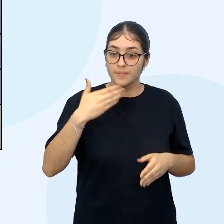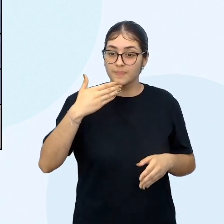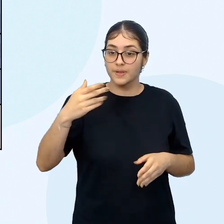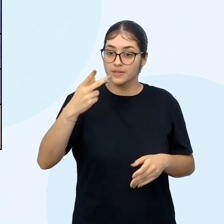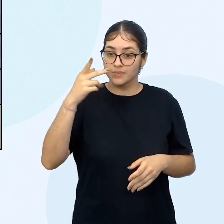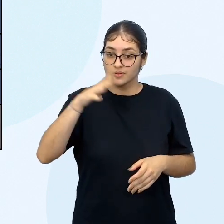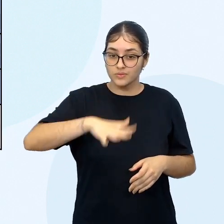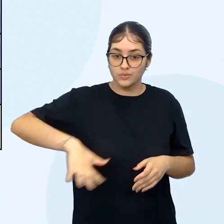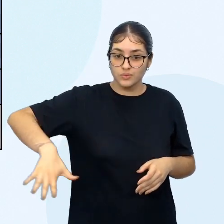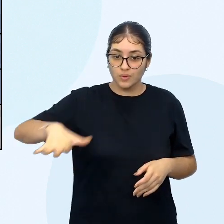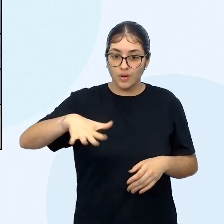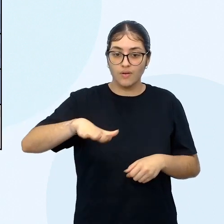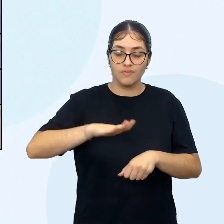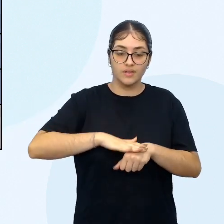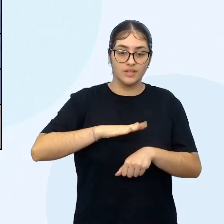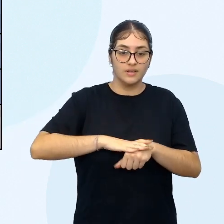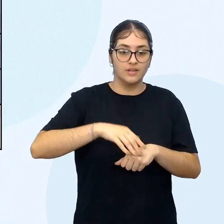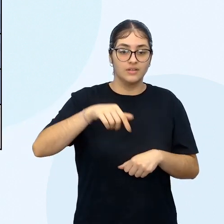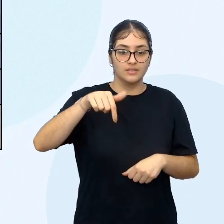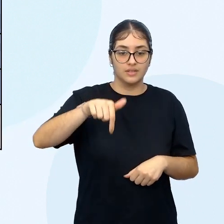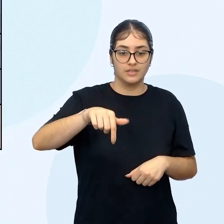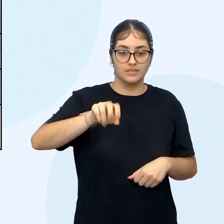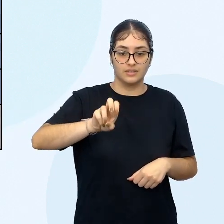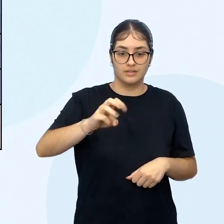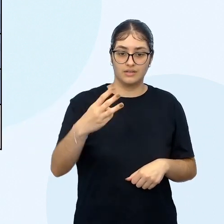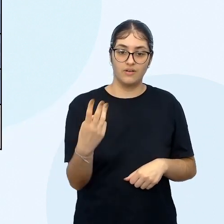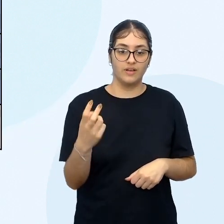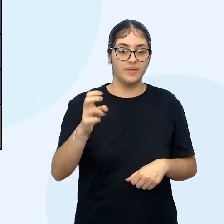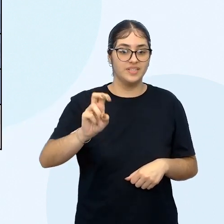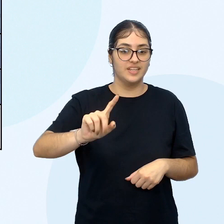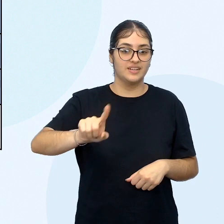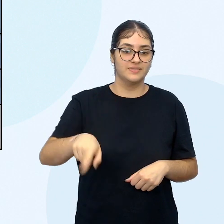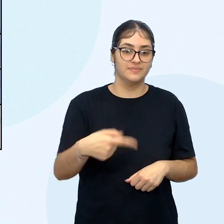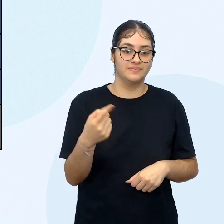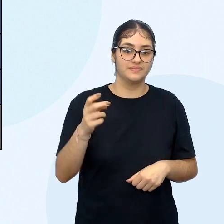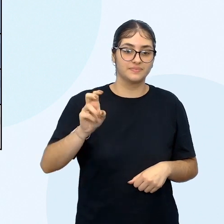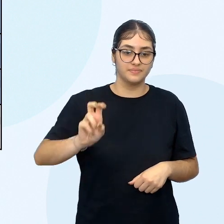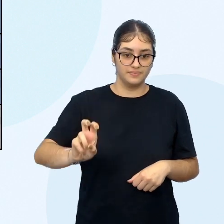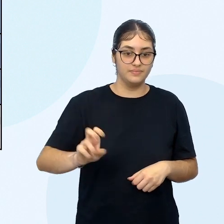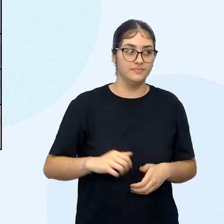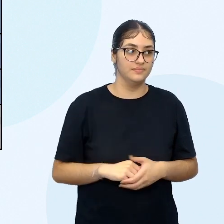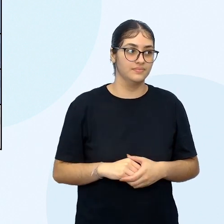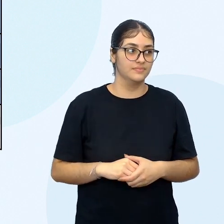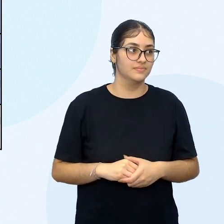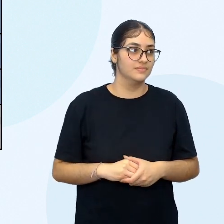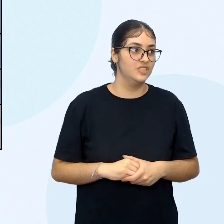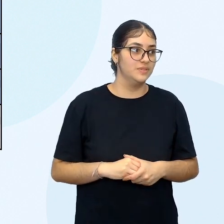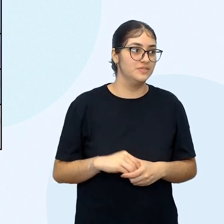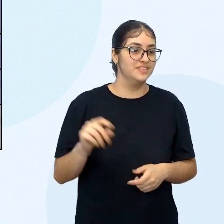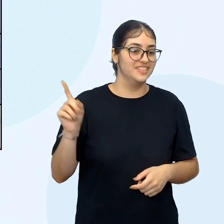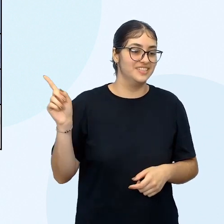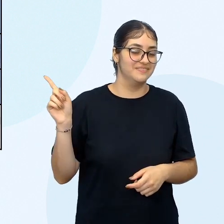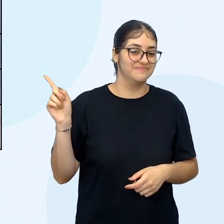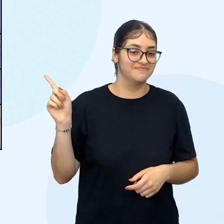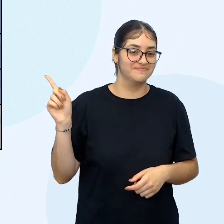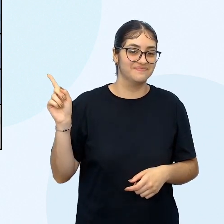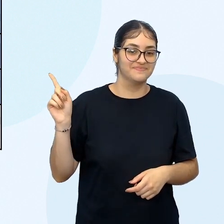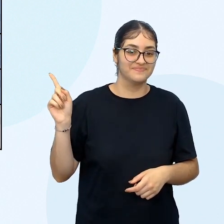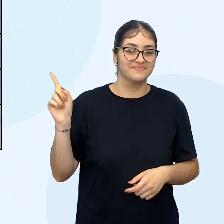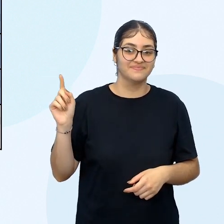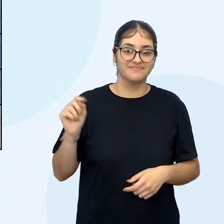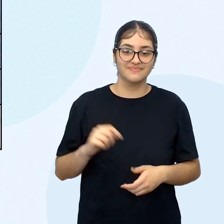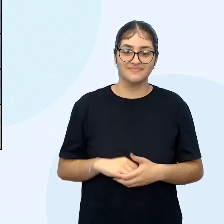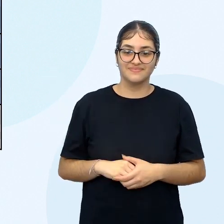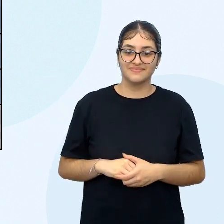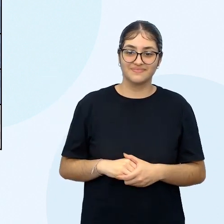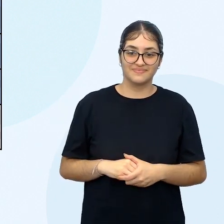o meu material e ninguém arrumou. Mas a gente finge que arrumou. Tá? Eu tinha pedido pra eles arrumarem e passou despercebido. Ok. Mas tudo bem. Sem Próxima problema. aula você vai ver que tá